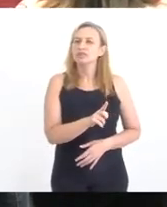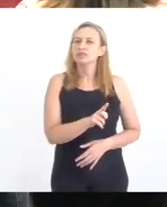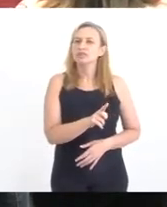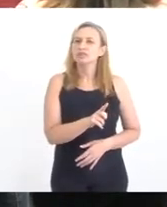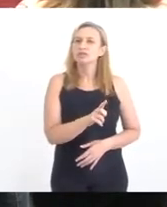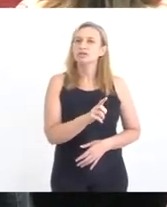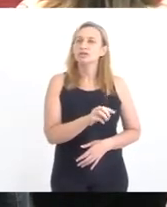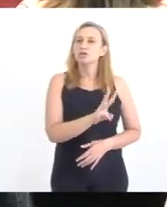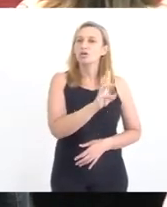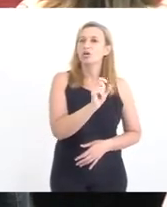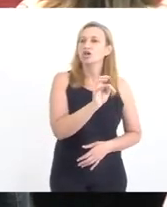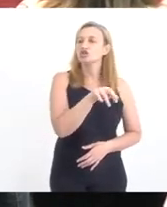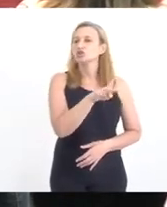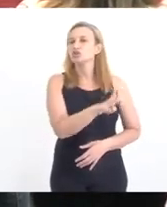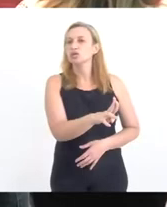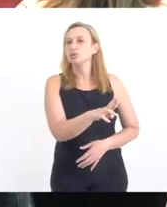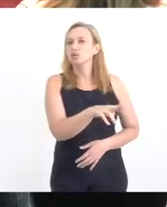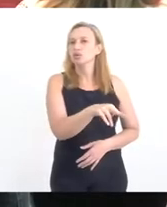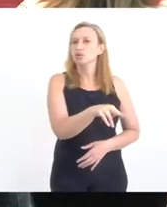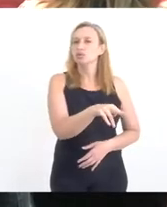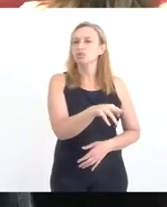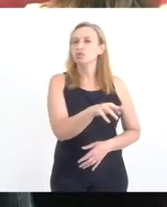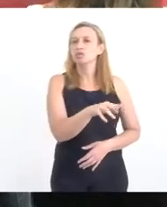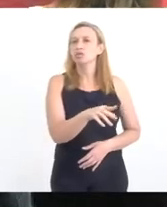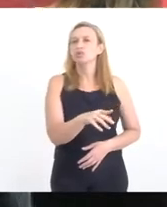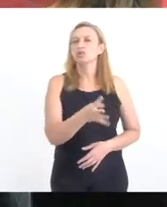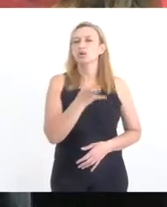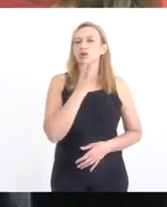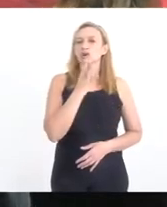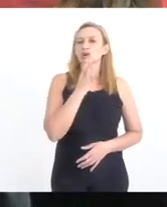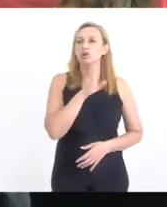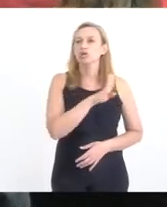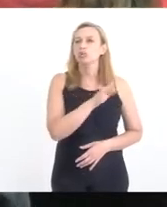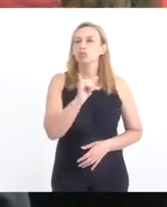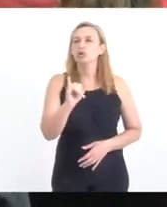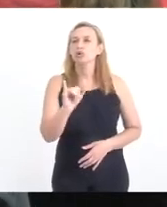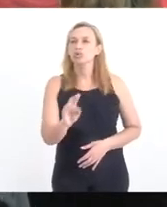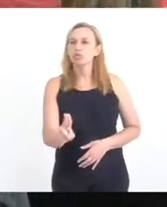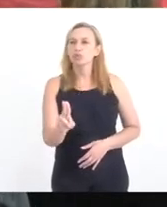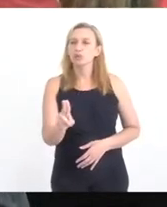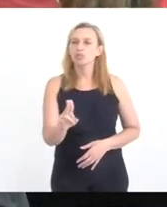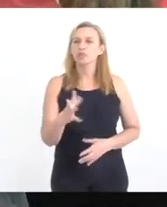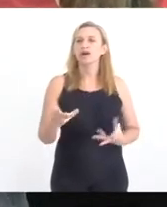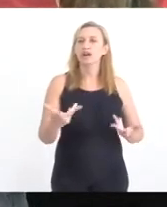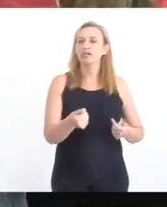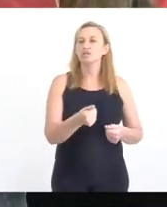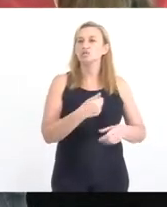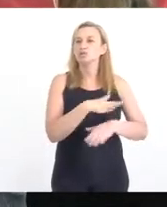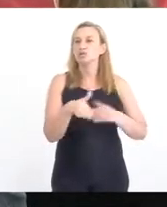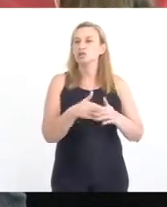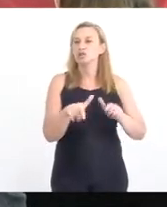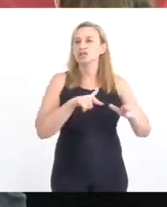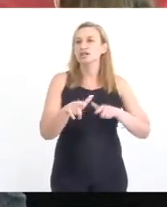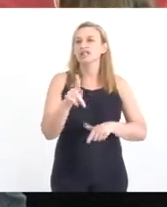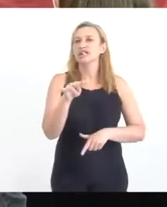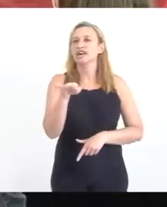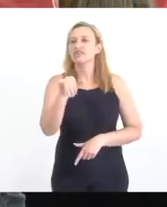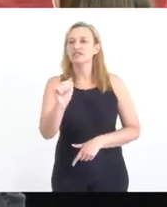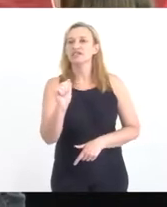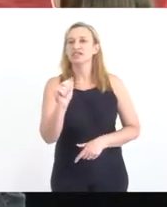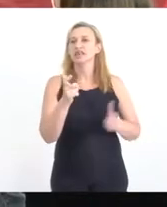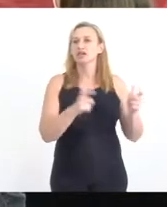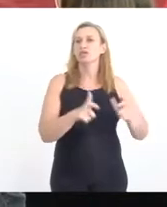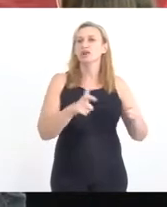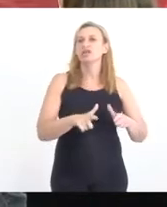a loja do ombro no Pernambuco do espaços conhecido como Buiú maravilhoso ele faz todo o trabalho de grafite lá naquele